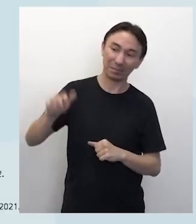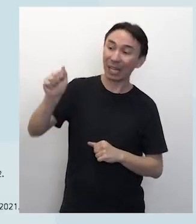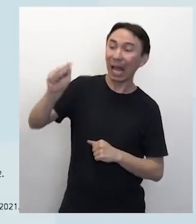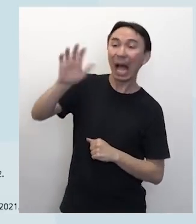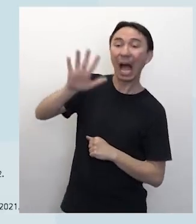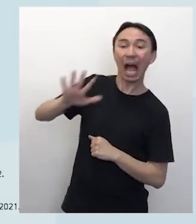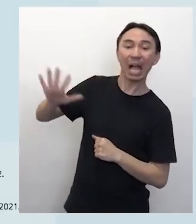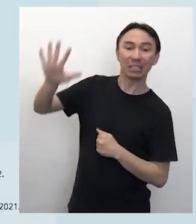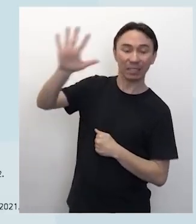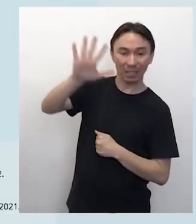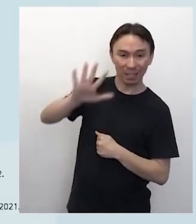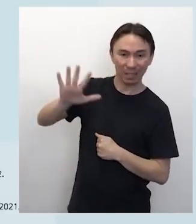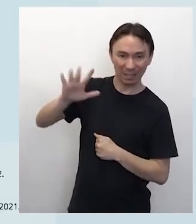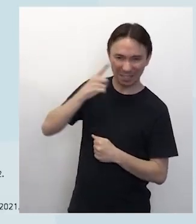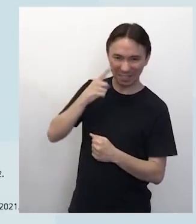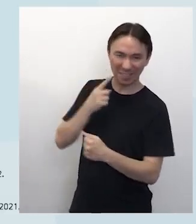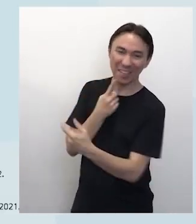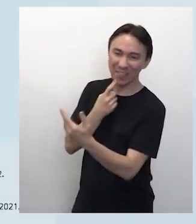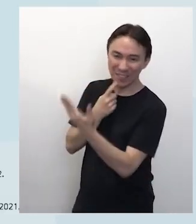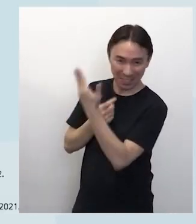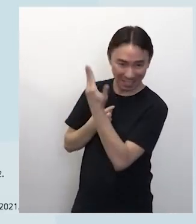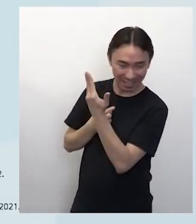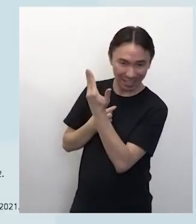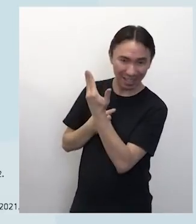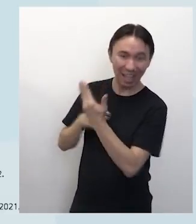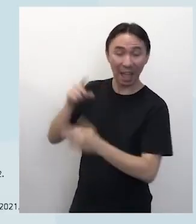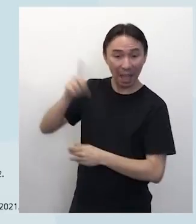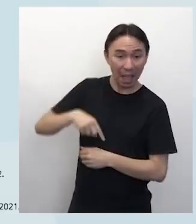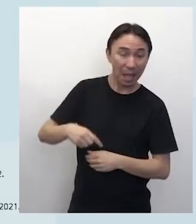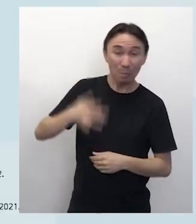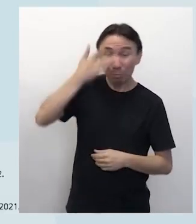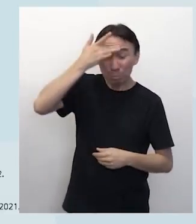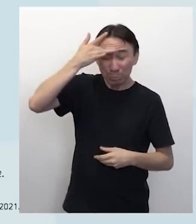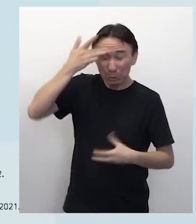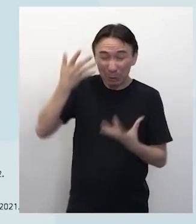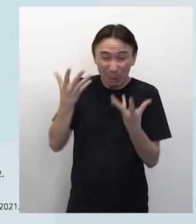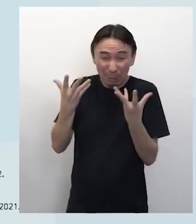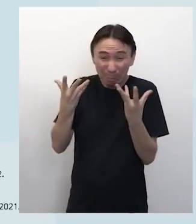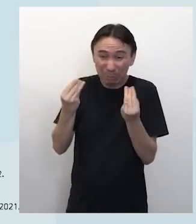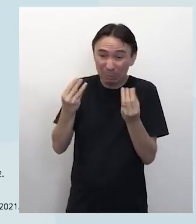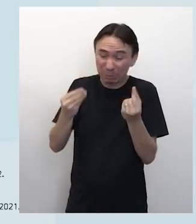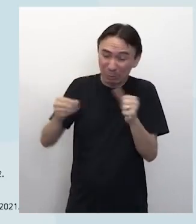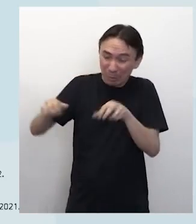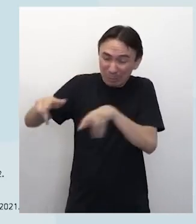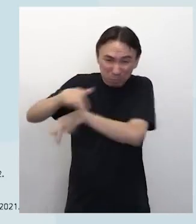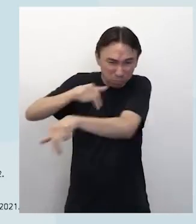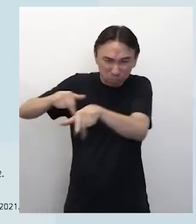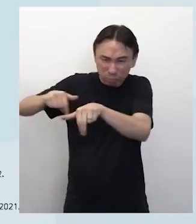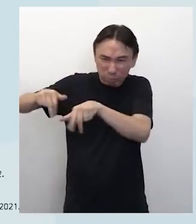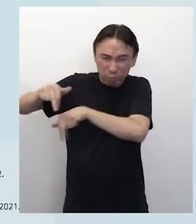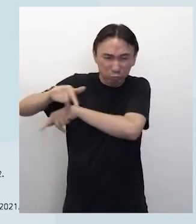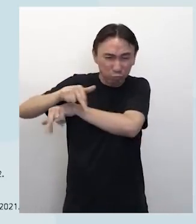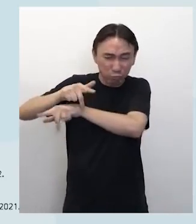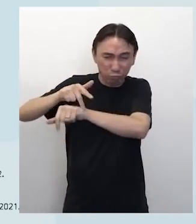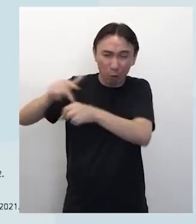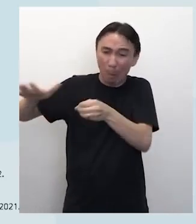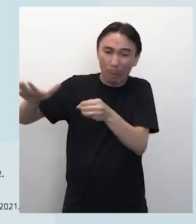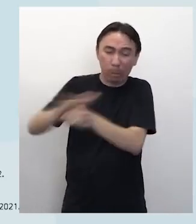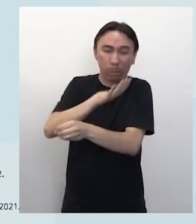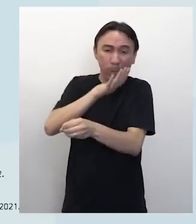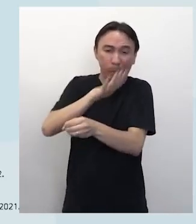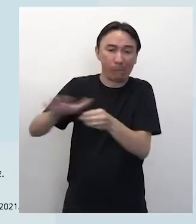mais avermelhada, é a região que nós chamamos de formigueiro humano, que é a região aí do sudeste da Ásia, que tem